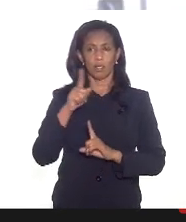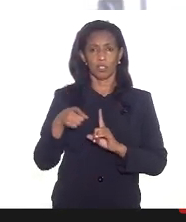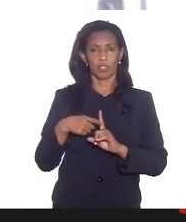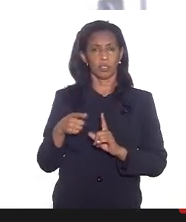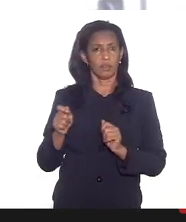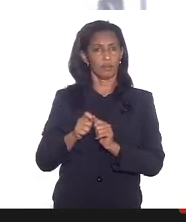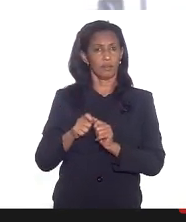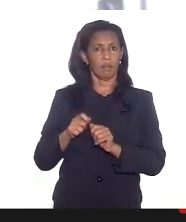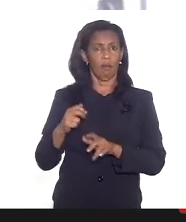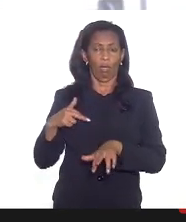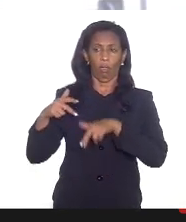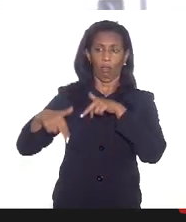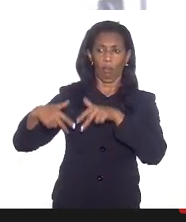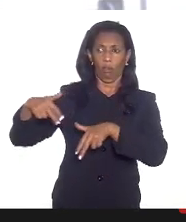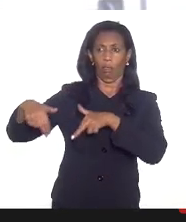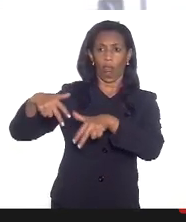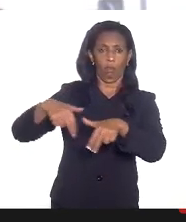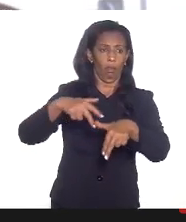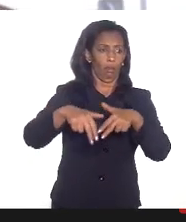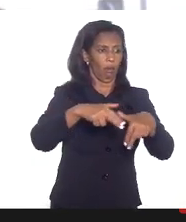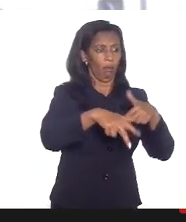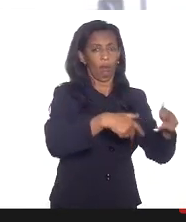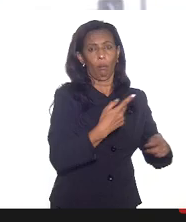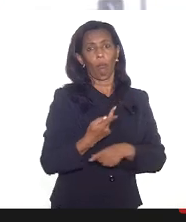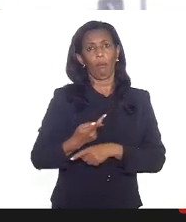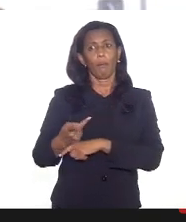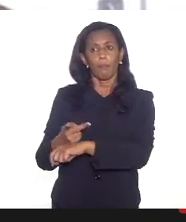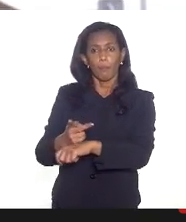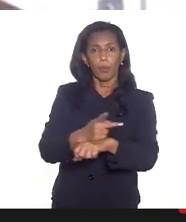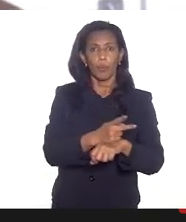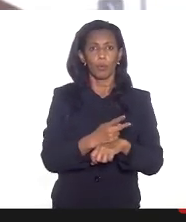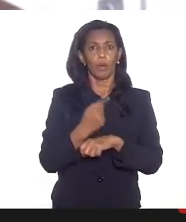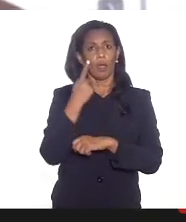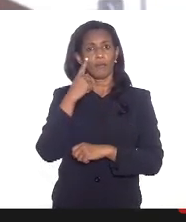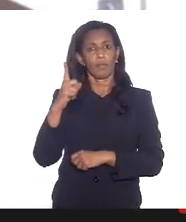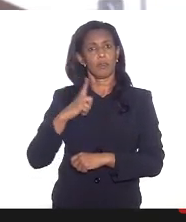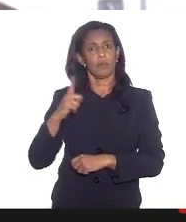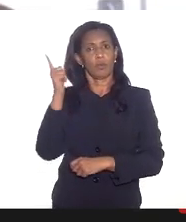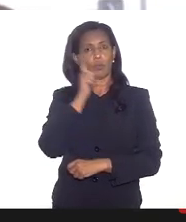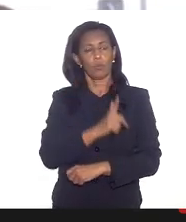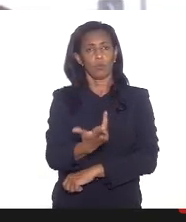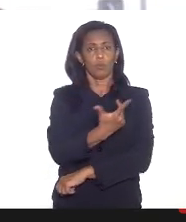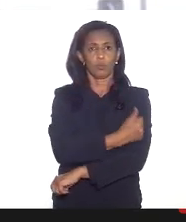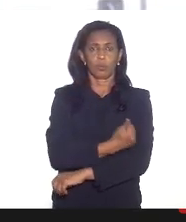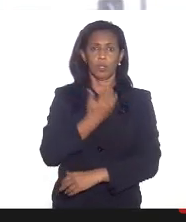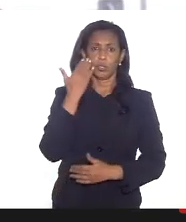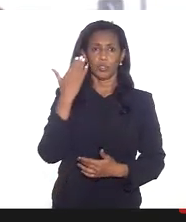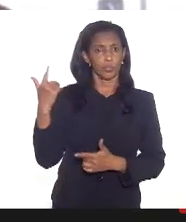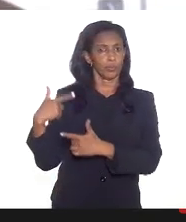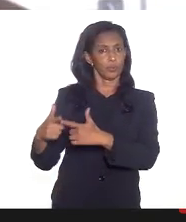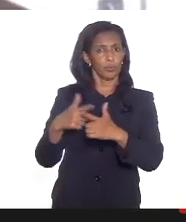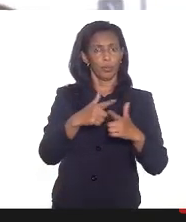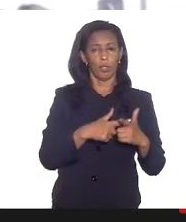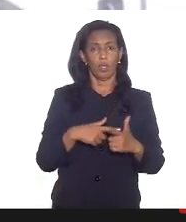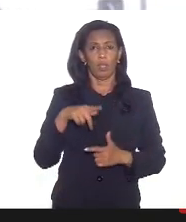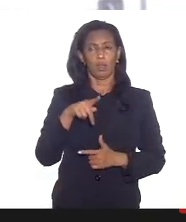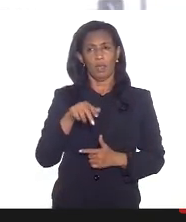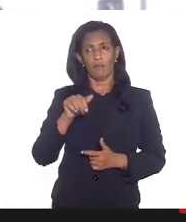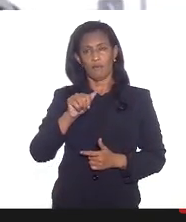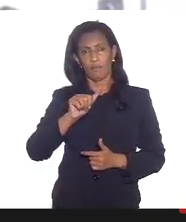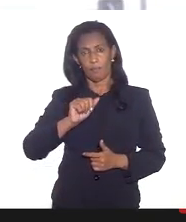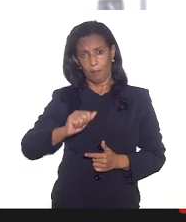fizeram uma verdadeira peregrinação entre os postos para tentar obter a imunização é diante da escassez da faz